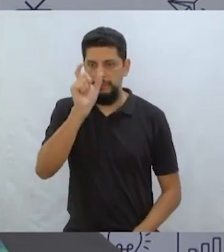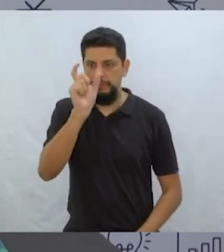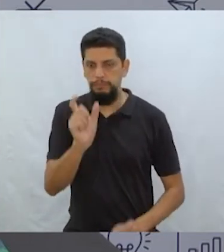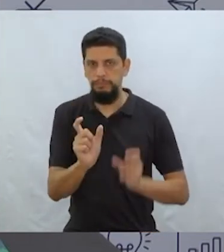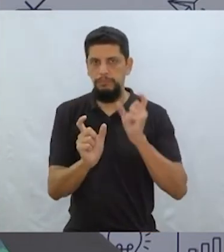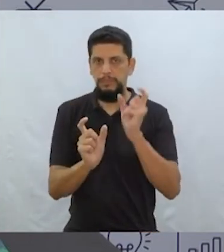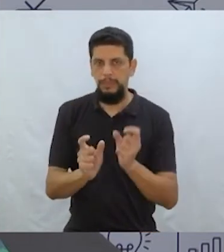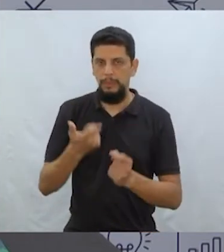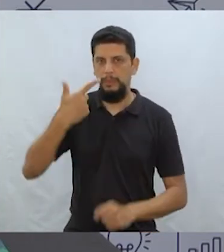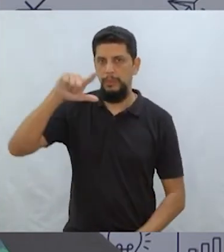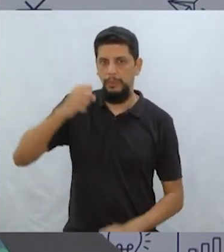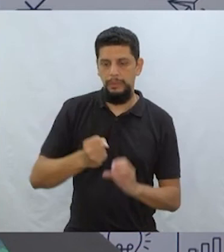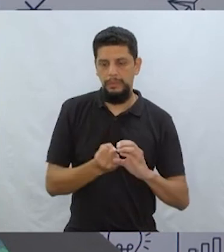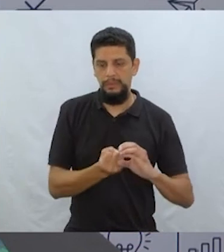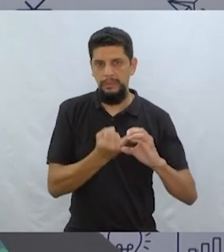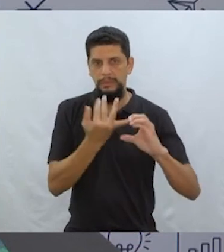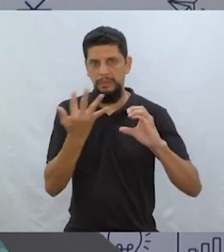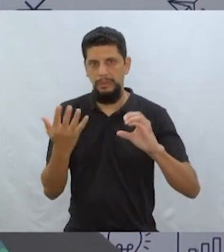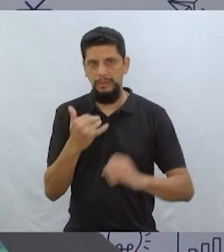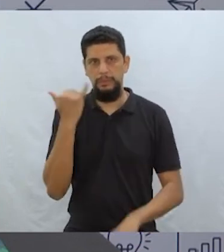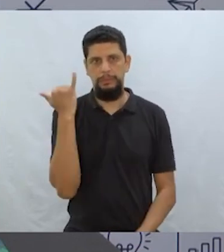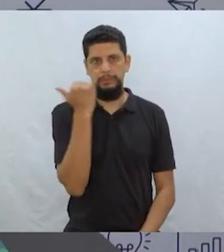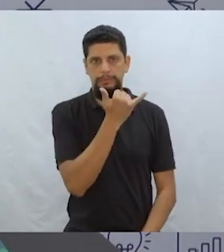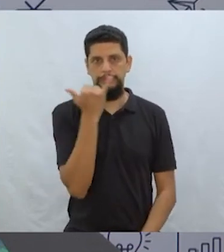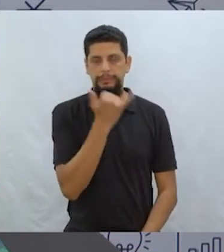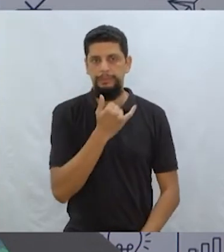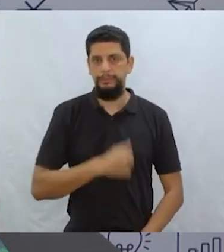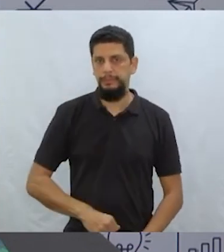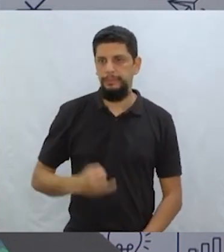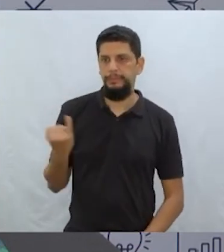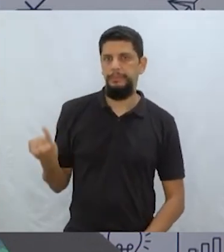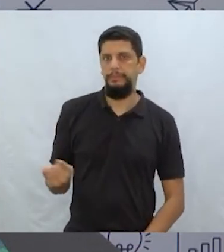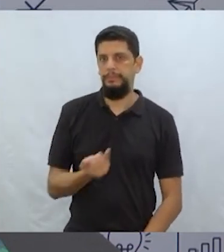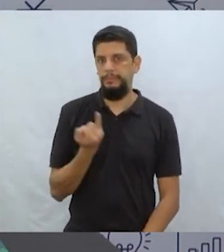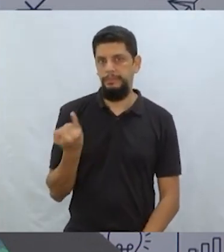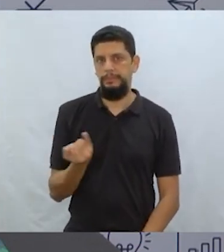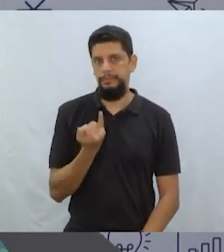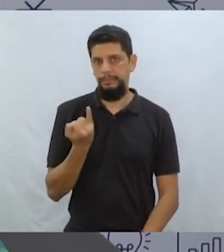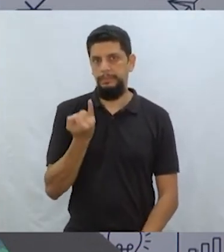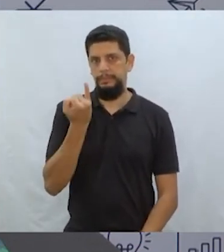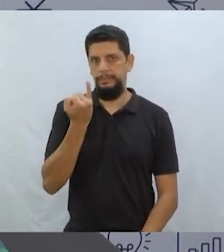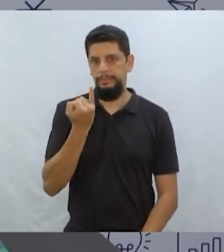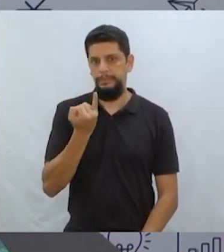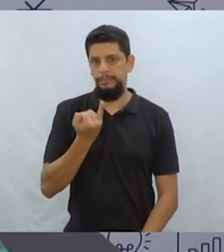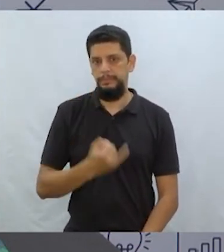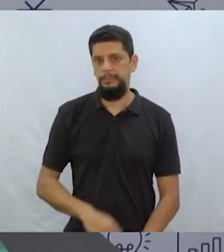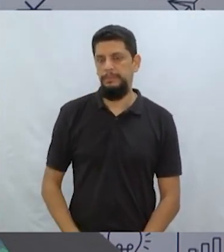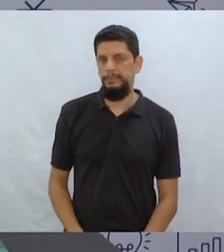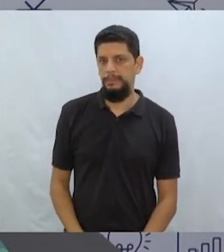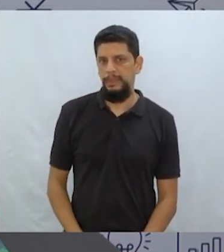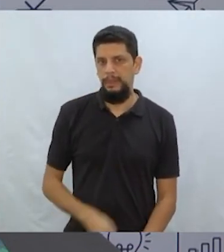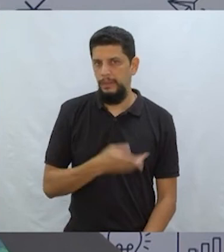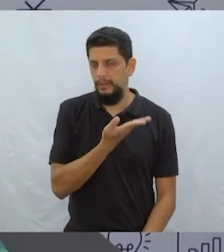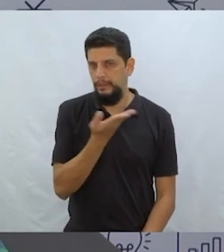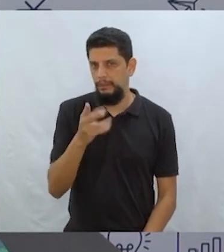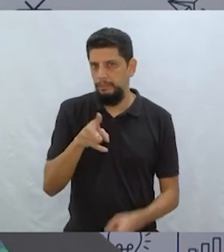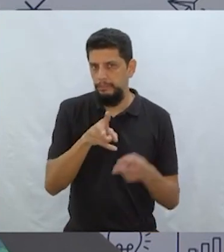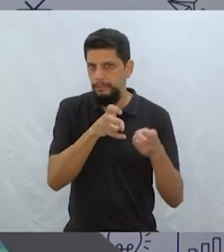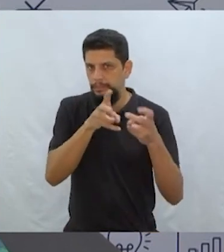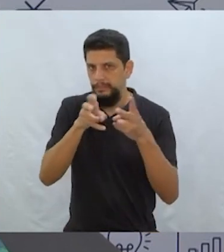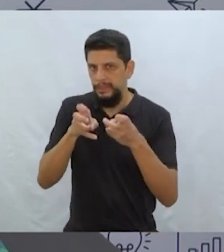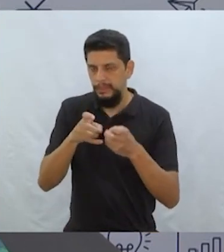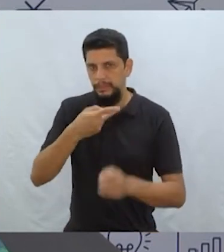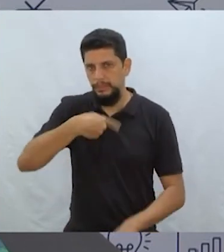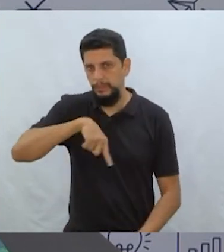personagens uma outra característica importante uma outra característica importante do conto é que vocês